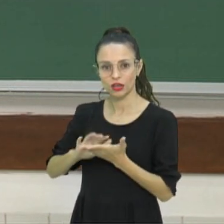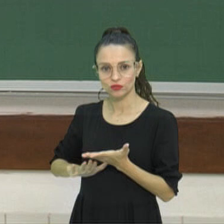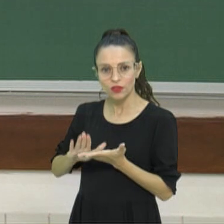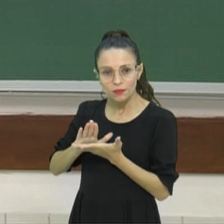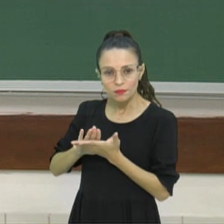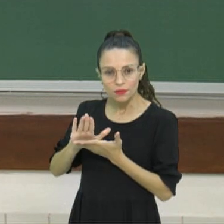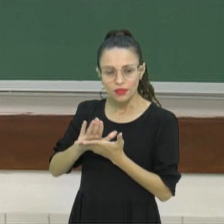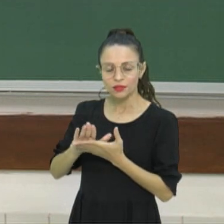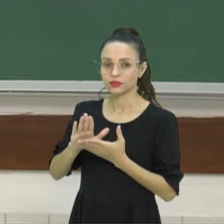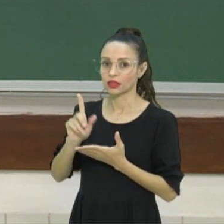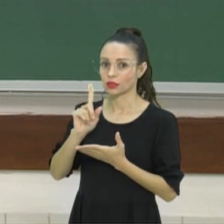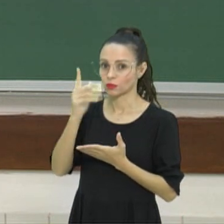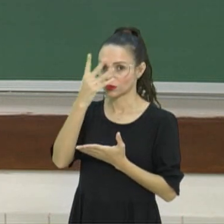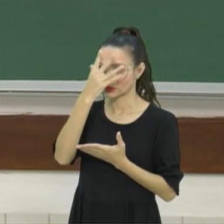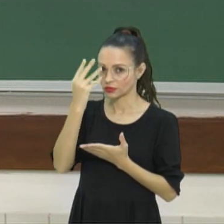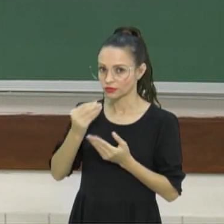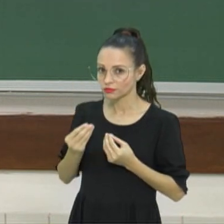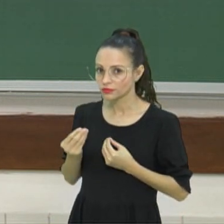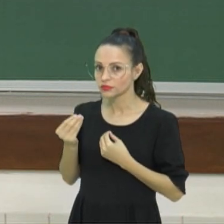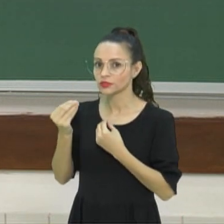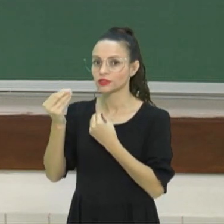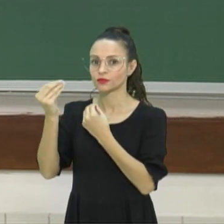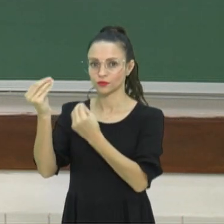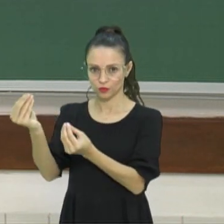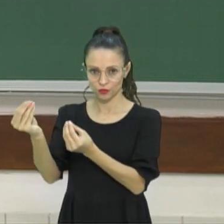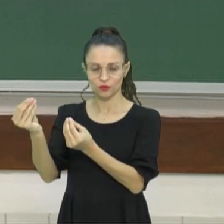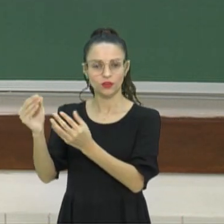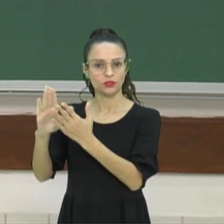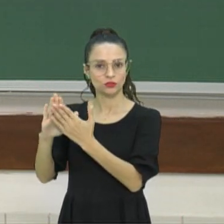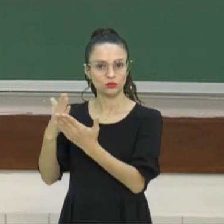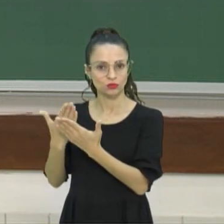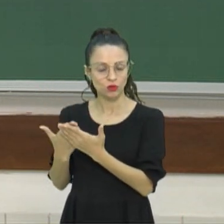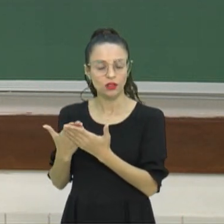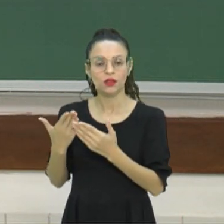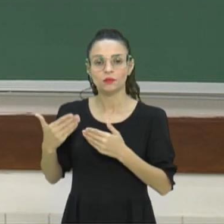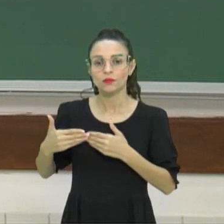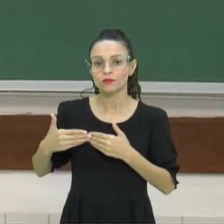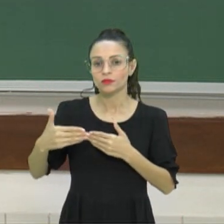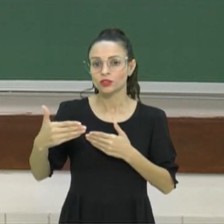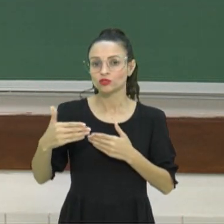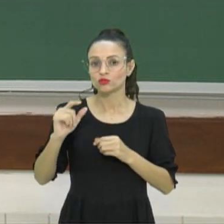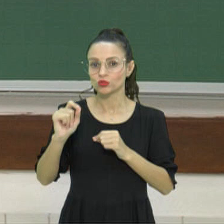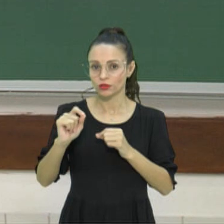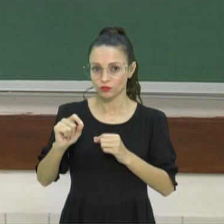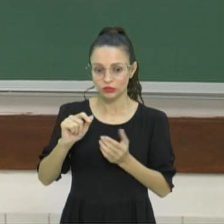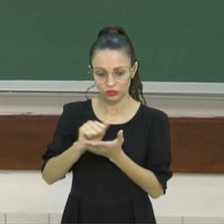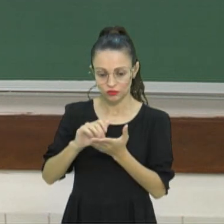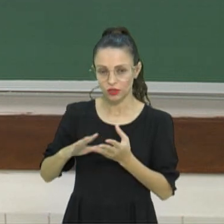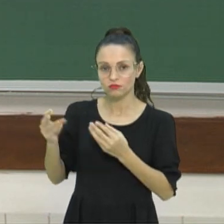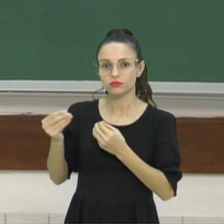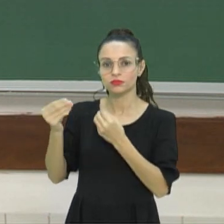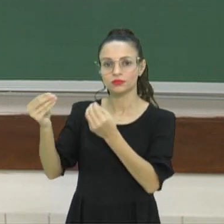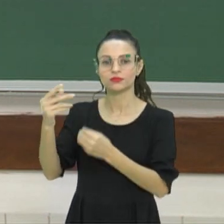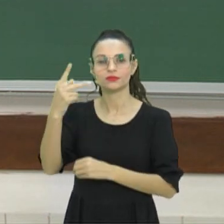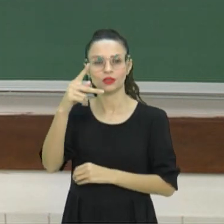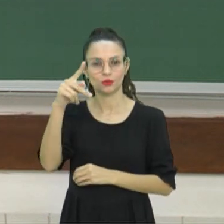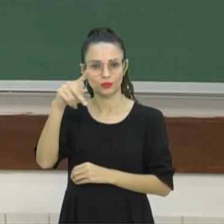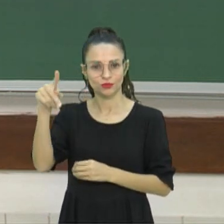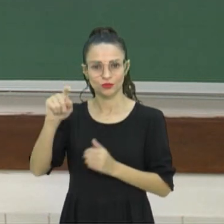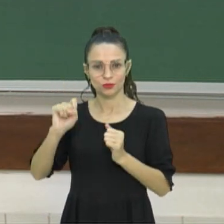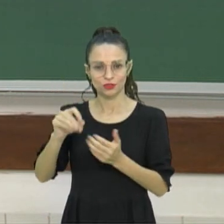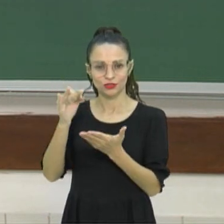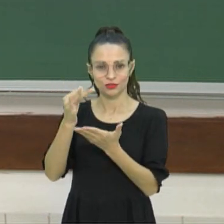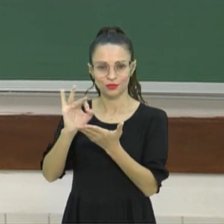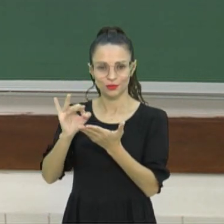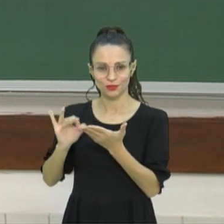Não esqueça de devolver essas atividades. Afinal, a partir do momento que você devolve, o teu professor poderá